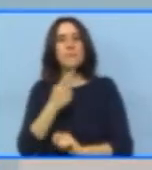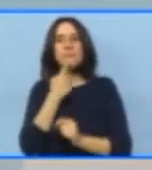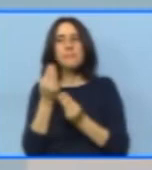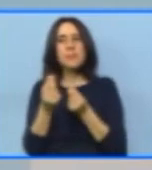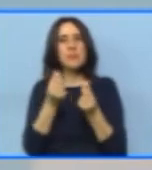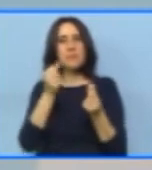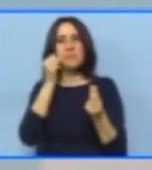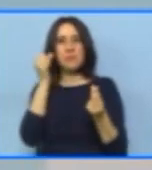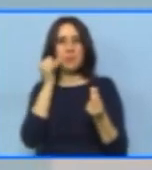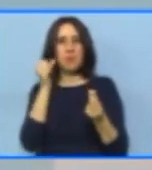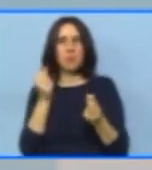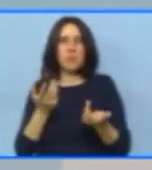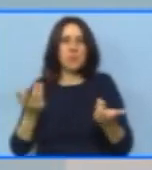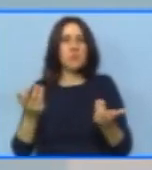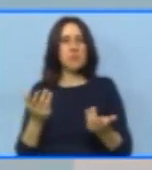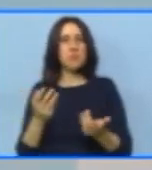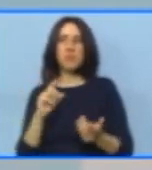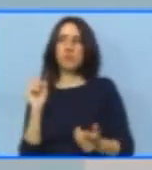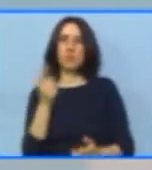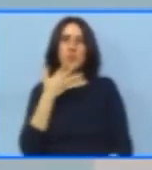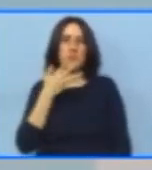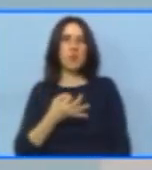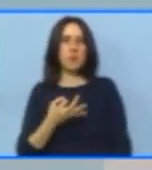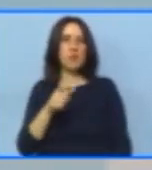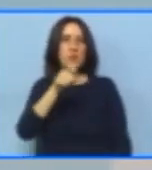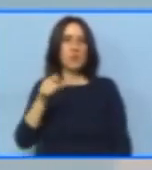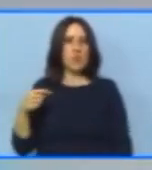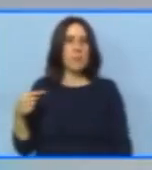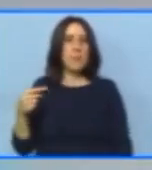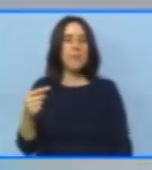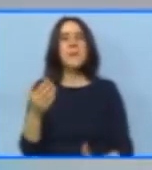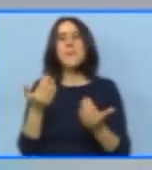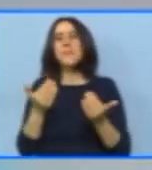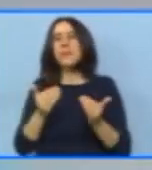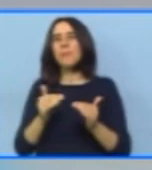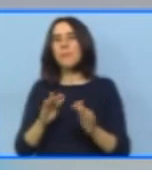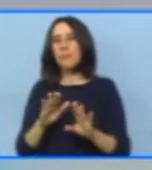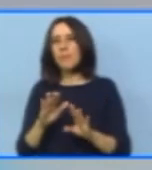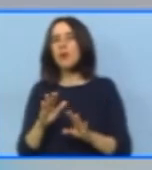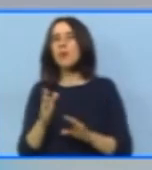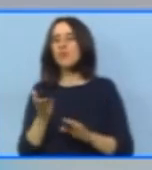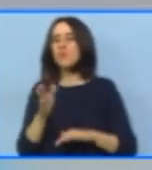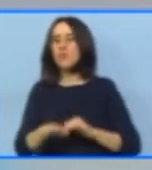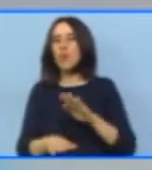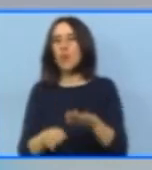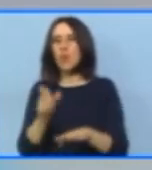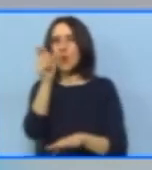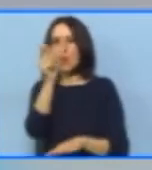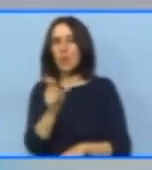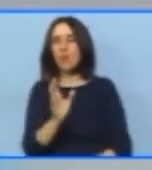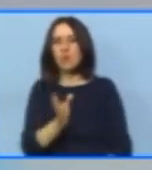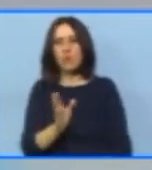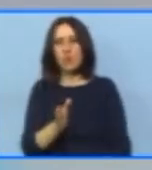perceptíveis, enfim, para nós todos, para as pessoas comuns, mas há passos que ele tem dado que